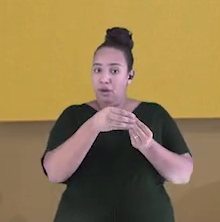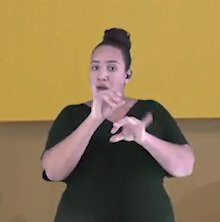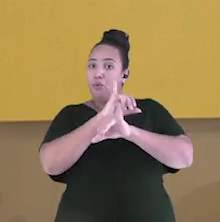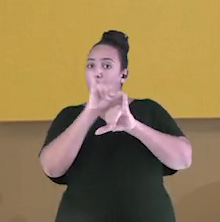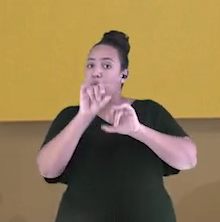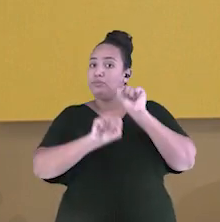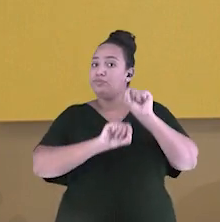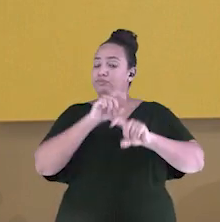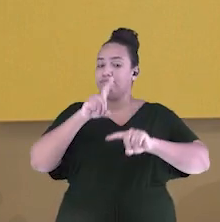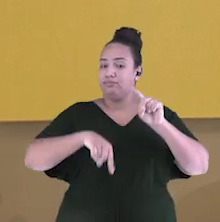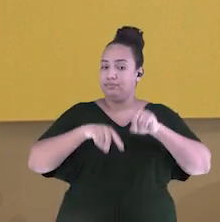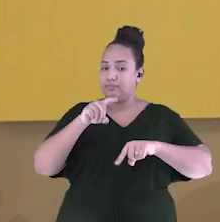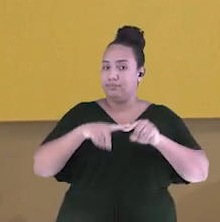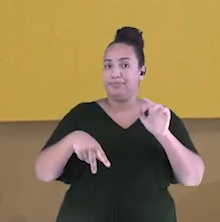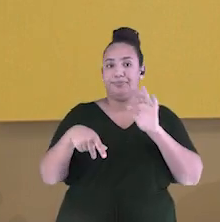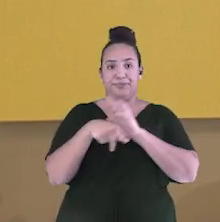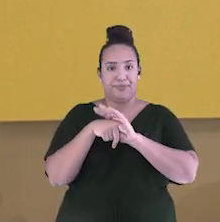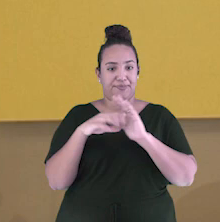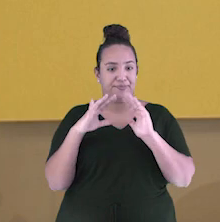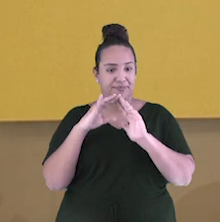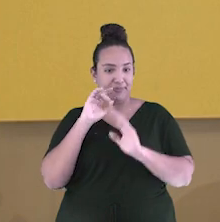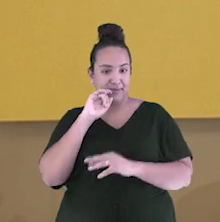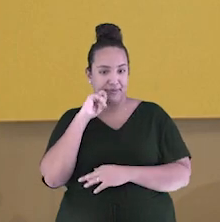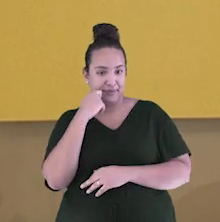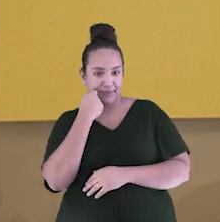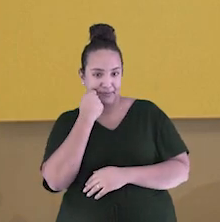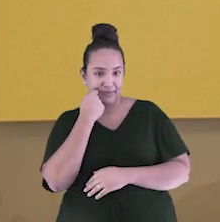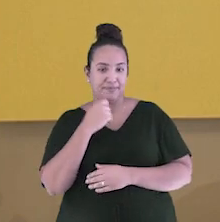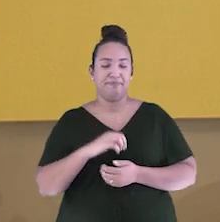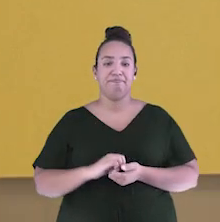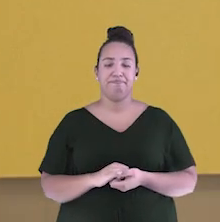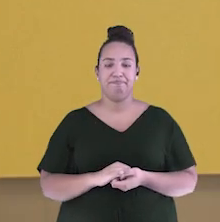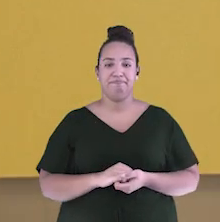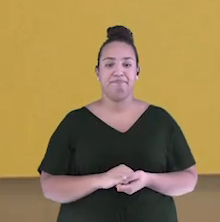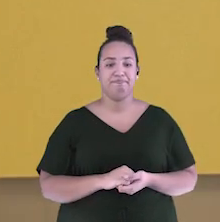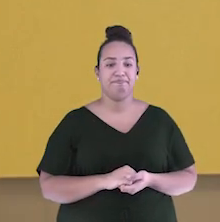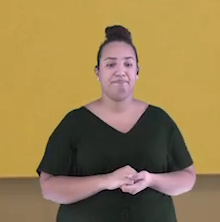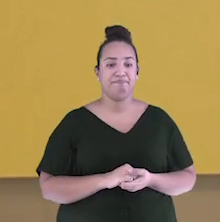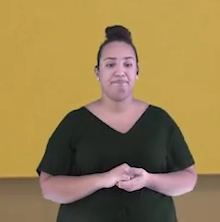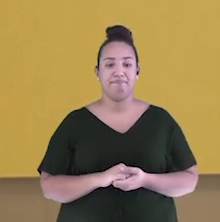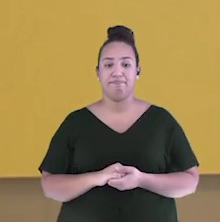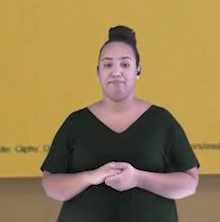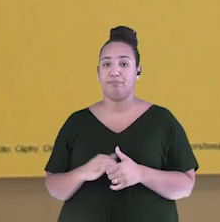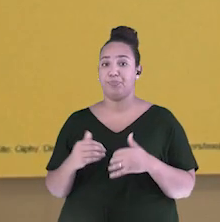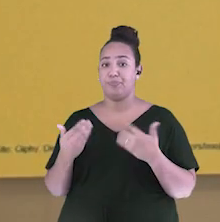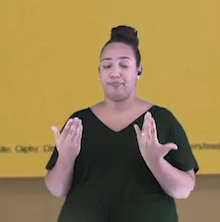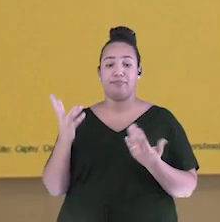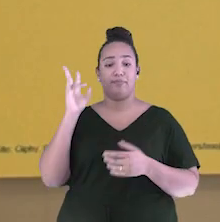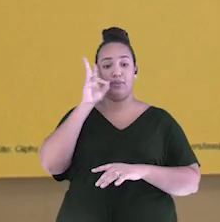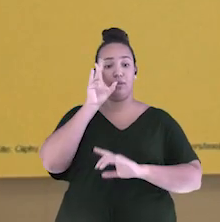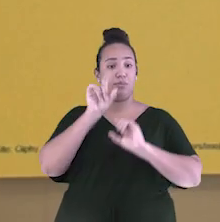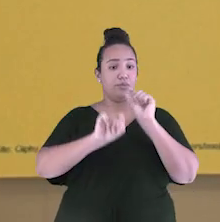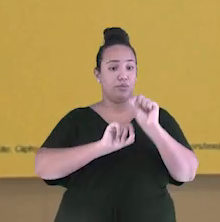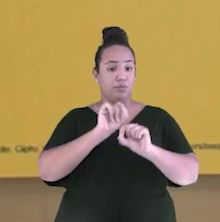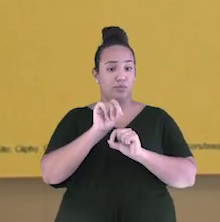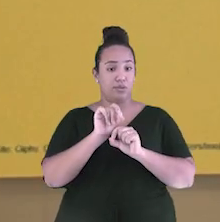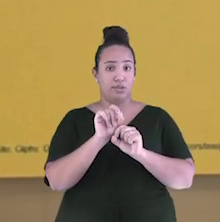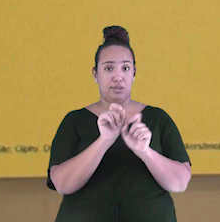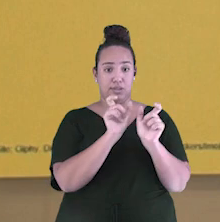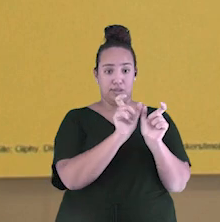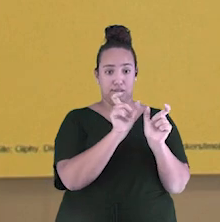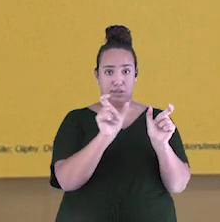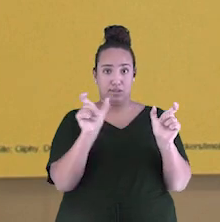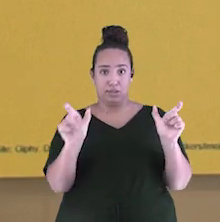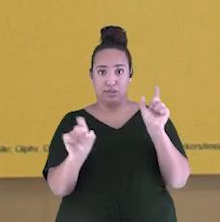divulgando os produtos de estabelecimento Bom Sabor. Lembrando de que sílabas são fonemas